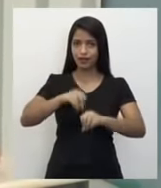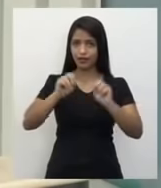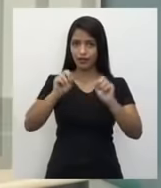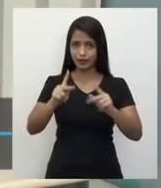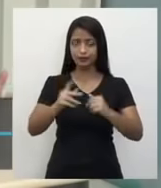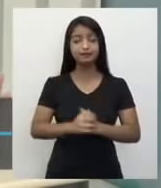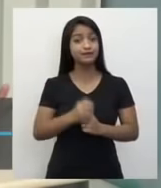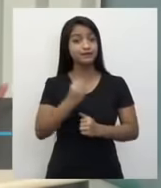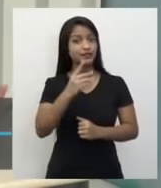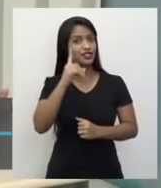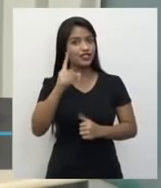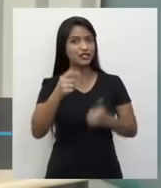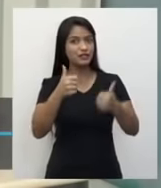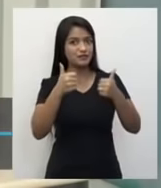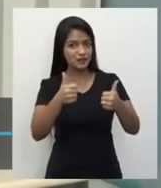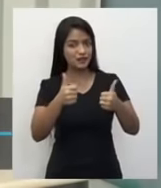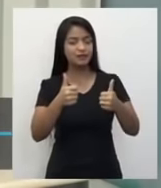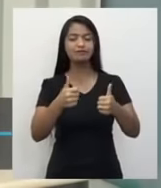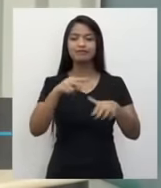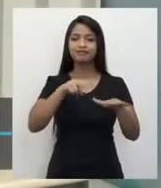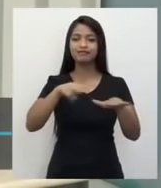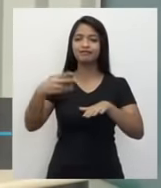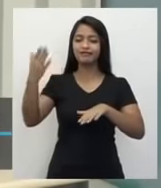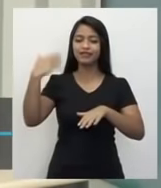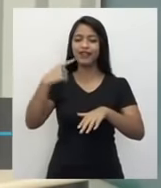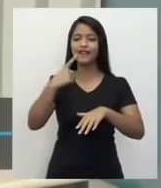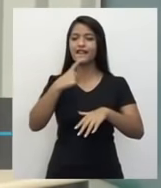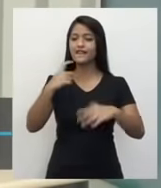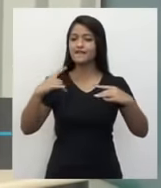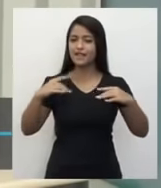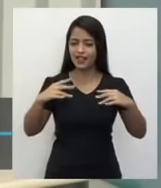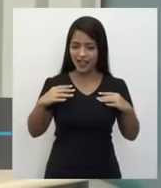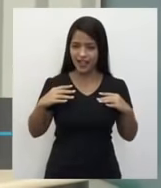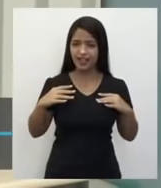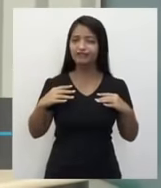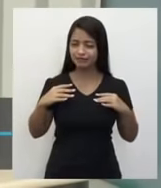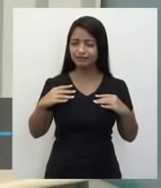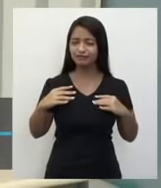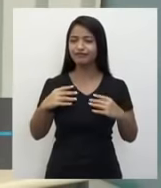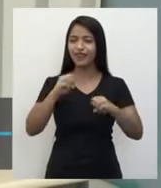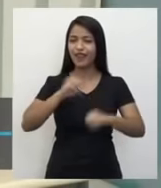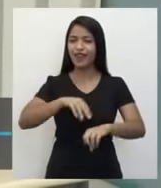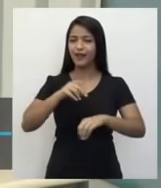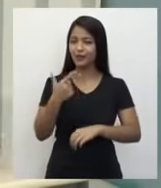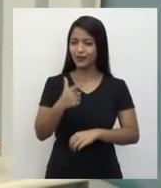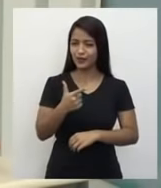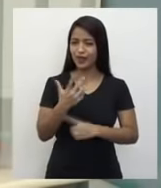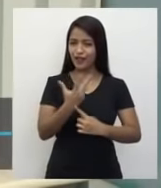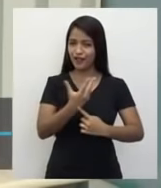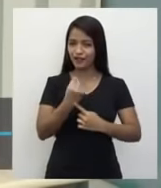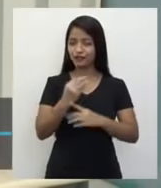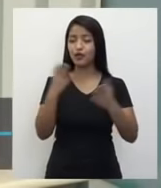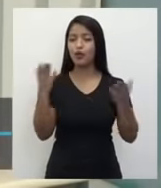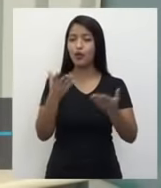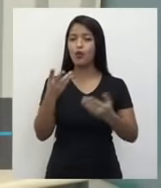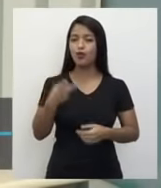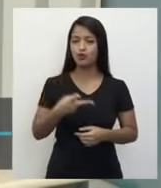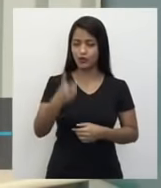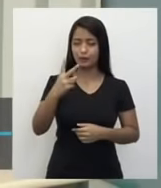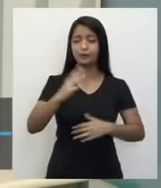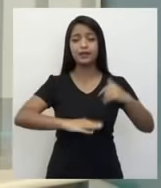teve aula, deu uma descansada em arte, né? Foi feriado. Mas a gente vai prosseguir com a nossa aula, habilidade de teatro ainda. Vamos lá.